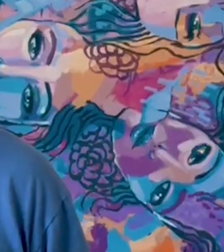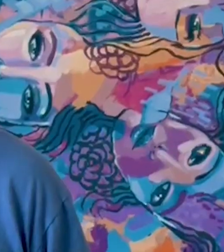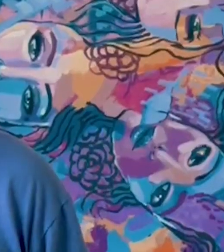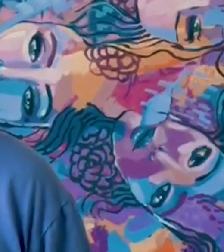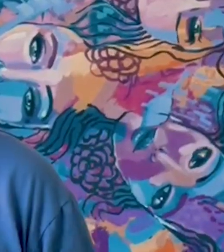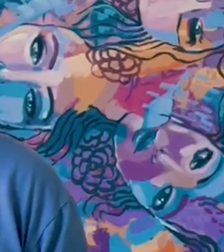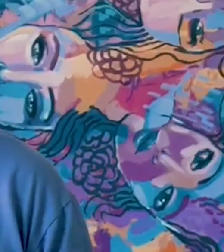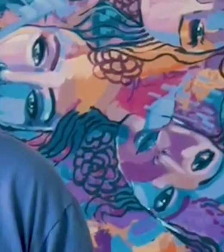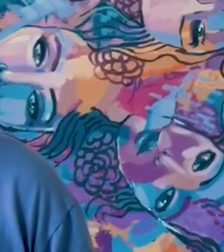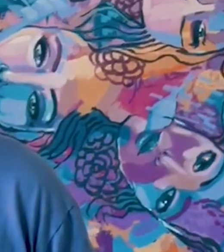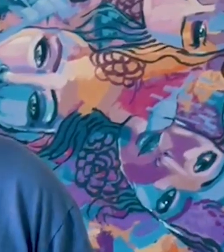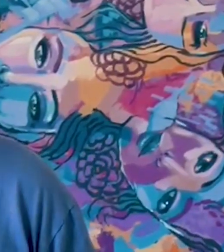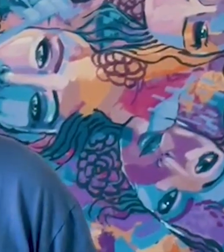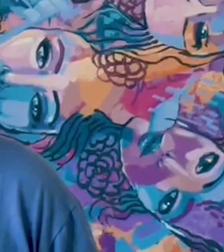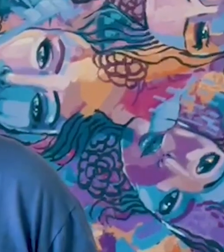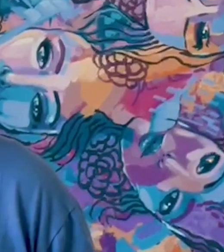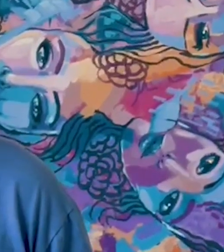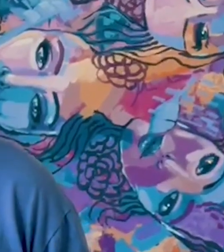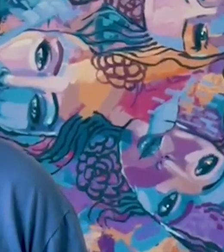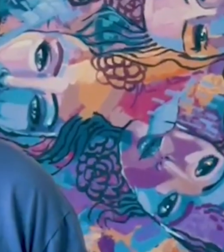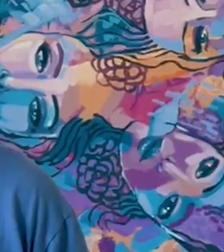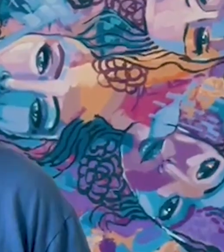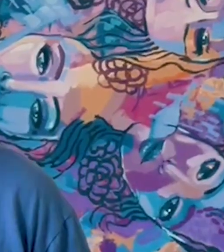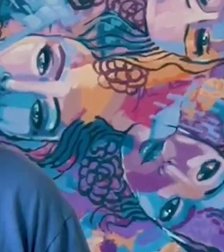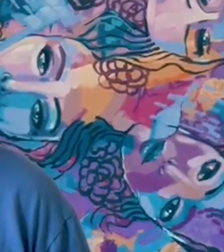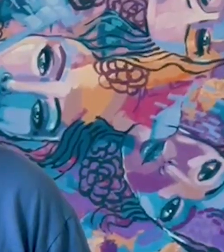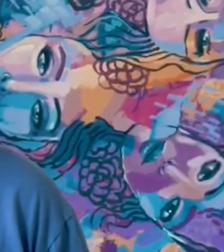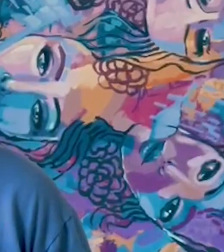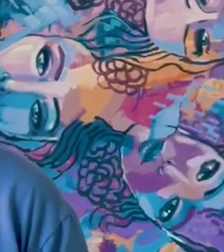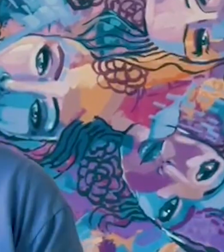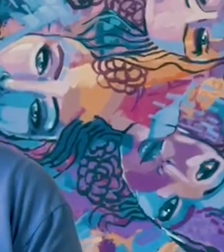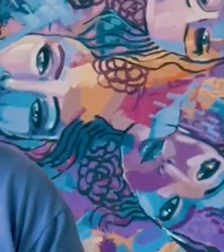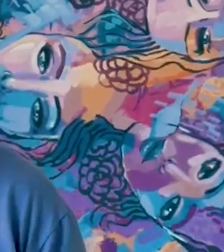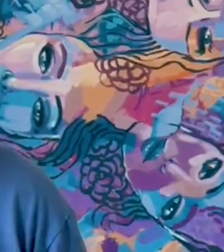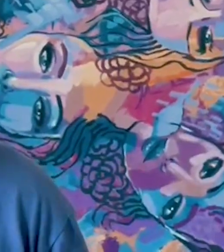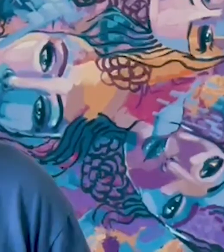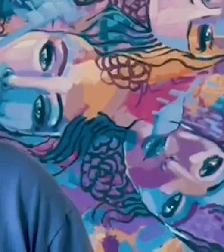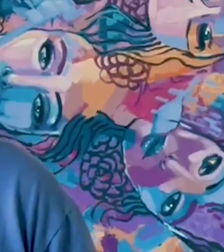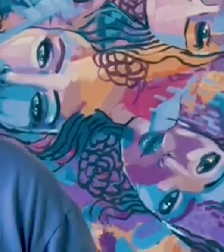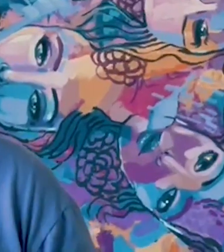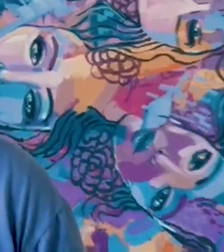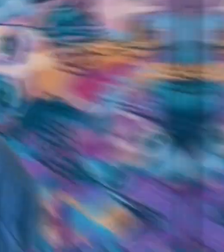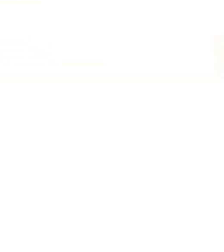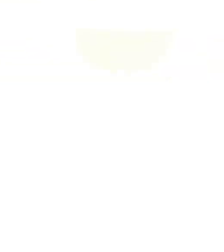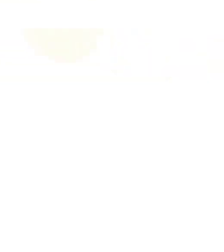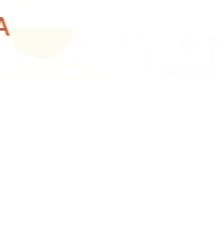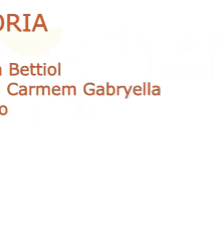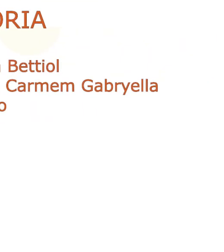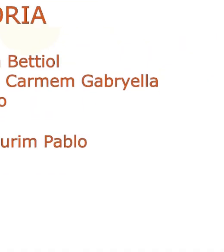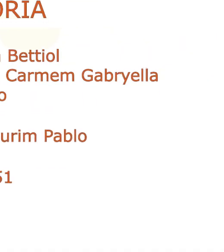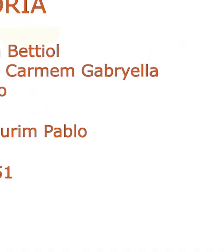E esse foi o Conectar-te de hoje. Até o nosso próximo programa, com muita arte para vocês.